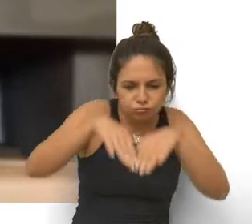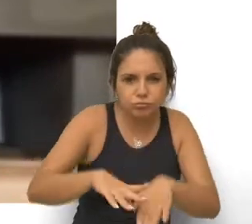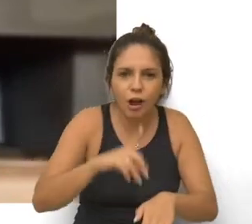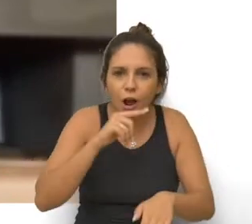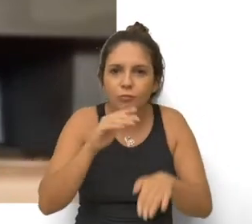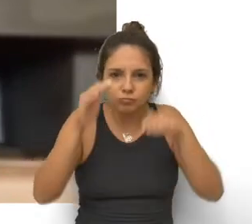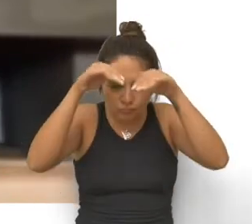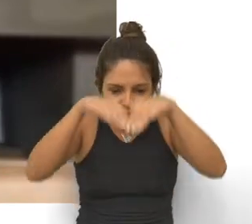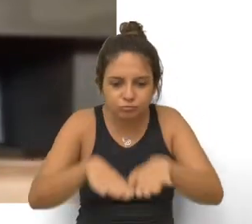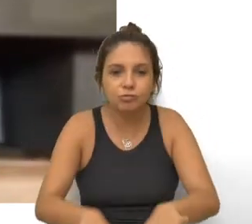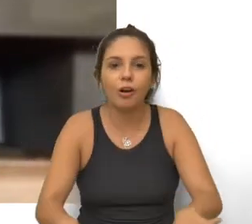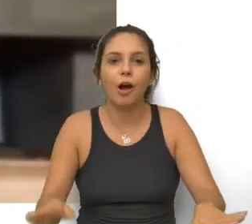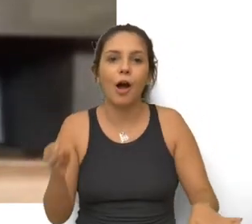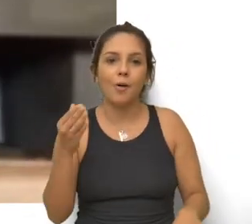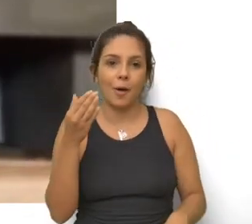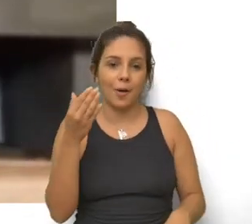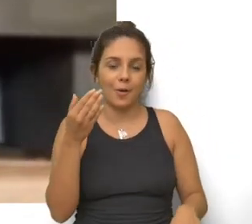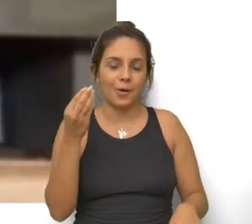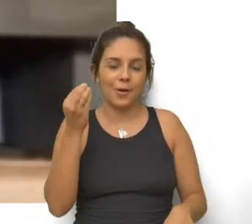rápido só para provar.